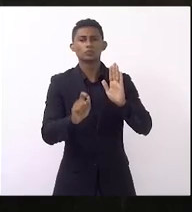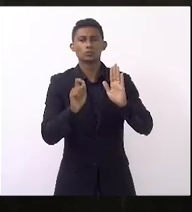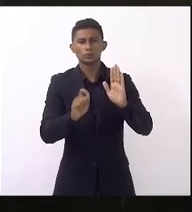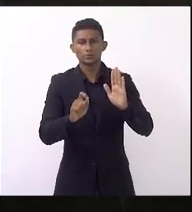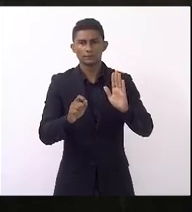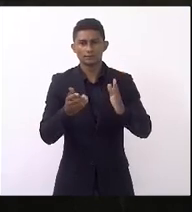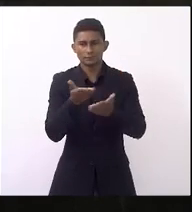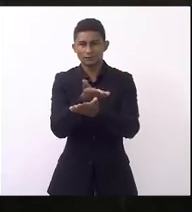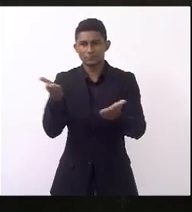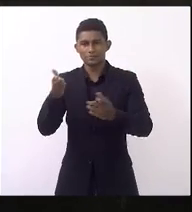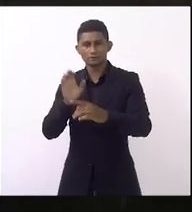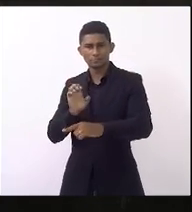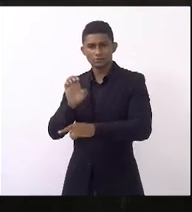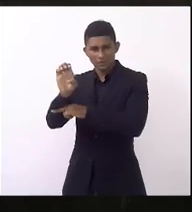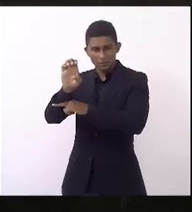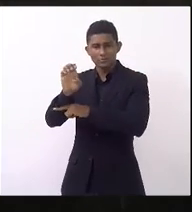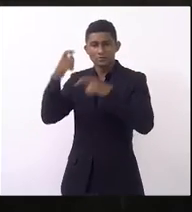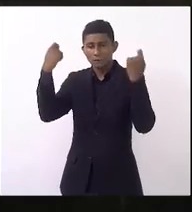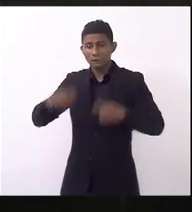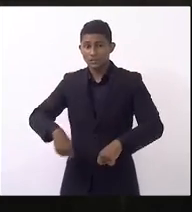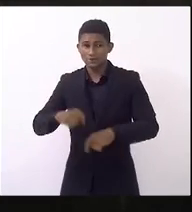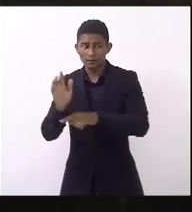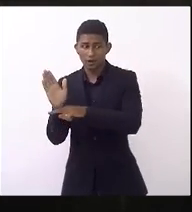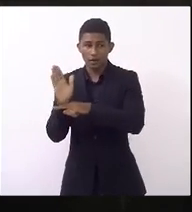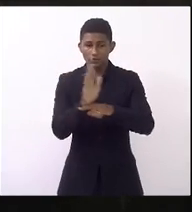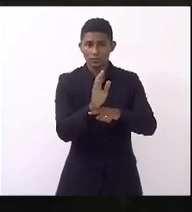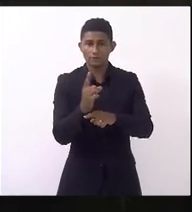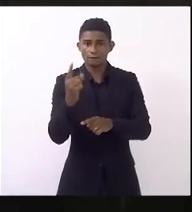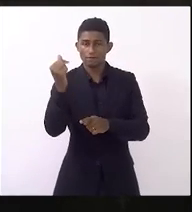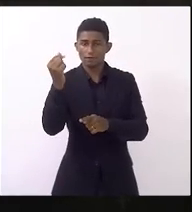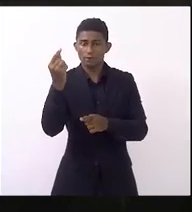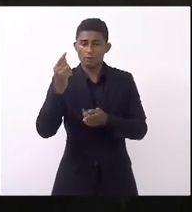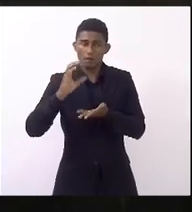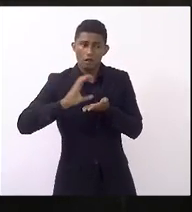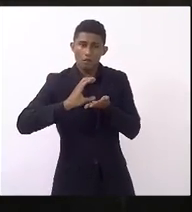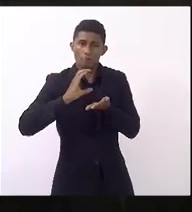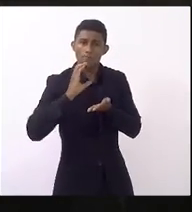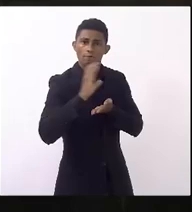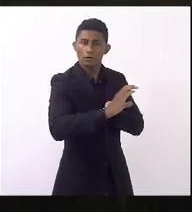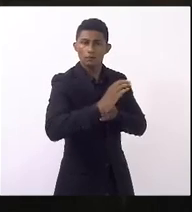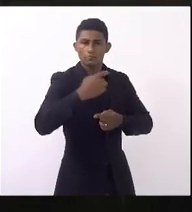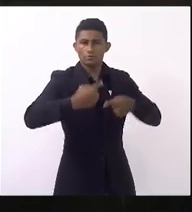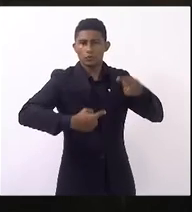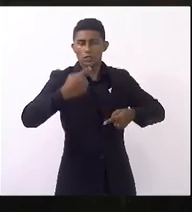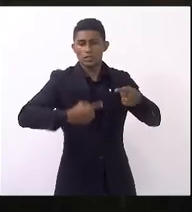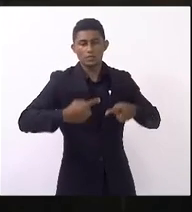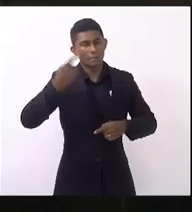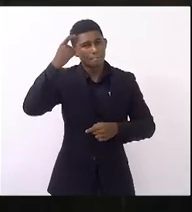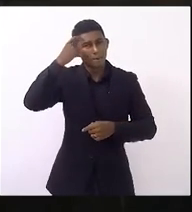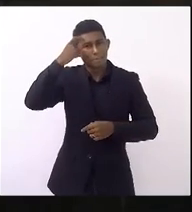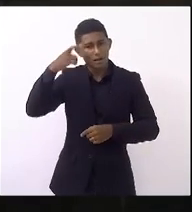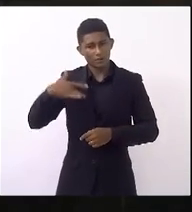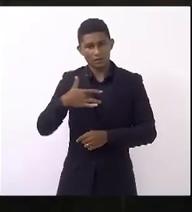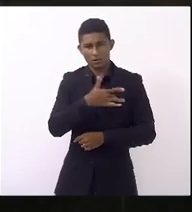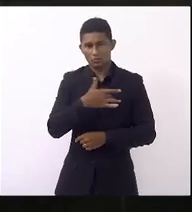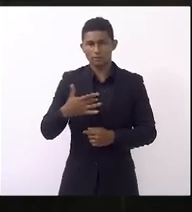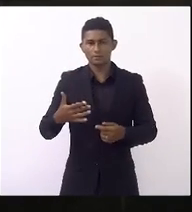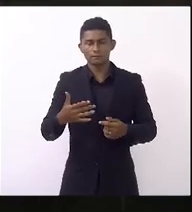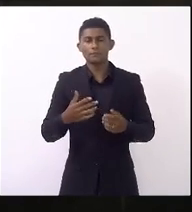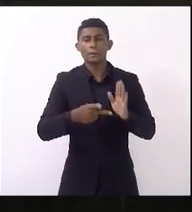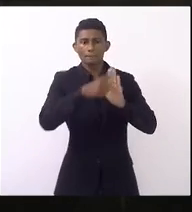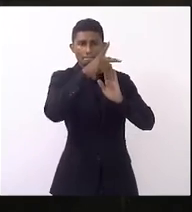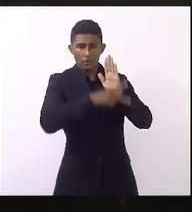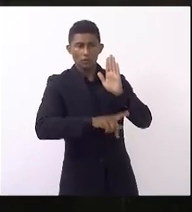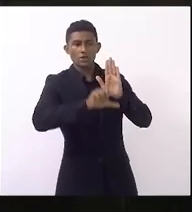Estado no cofinanciamento da política de saúde mental. Acabamos de aprovar um projeto, Flávio Serafino,